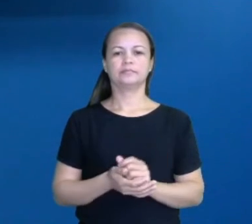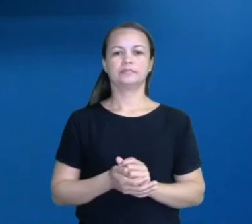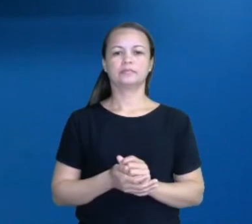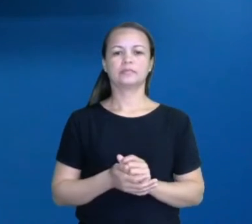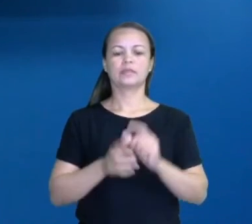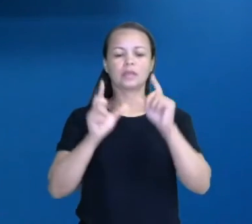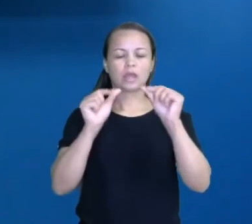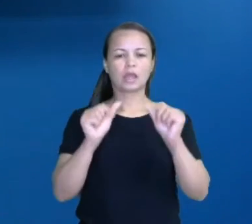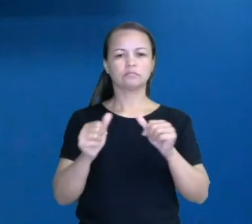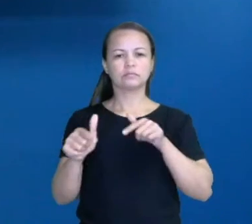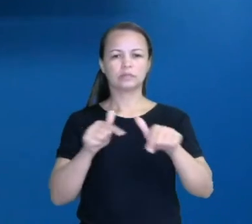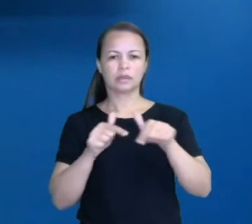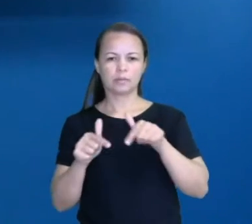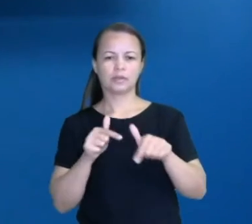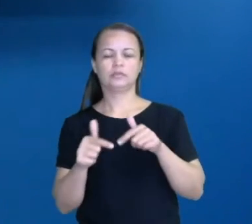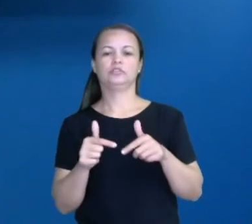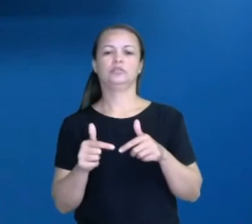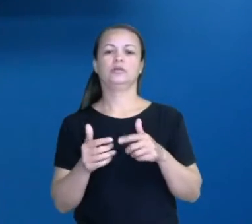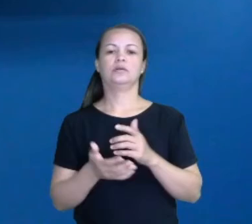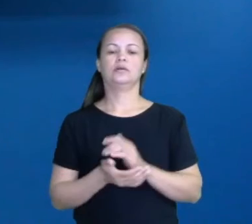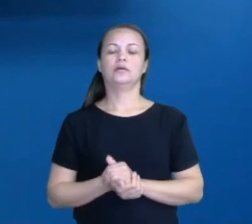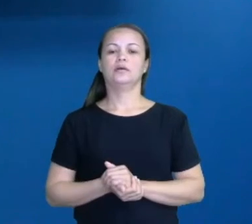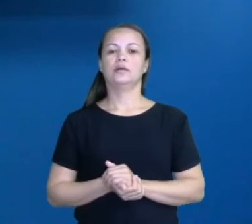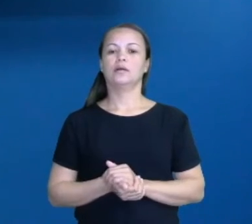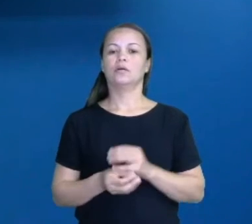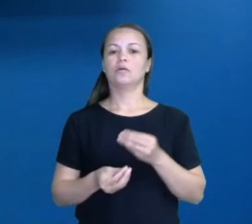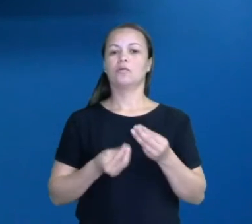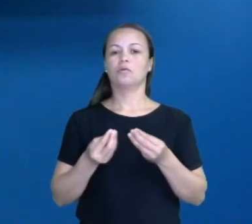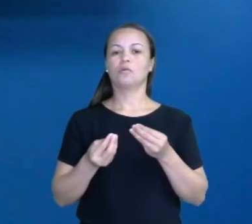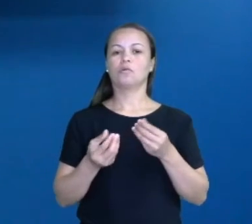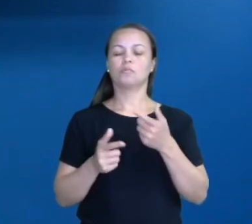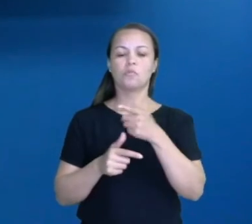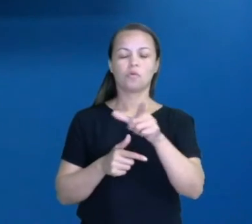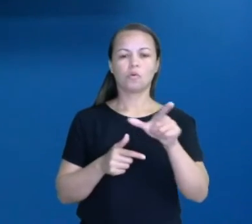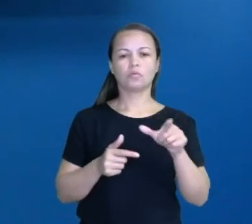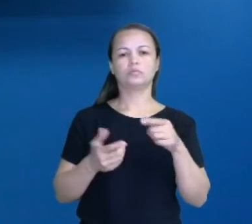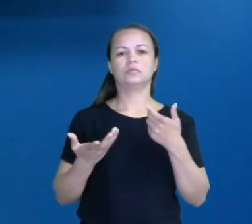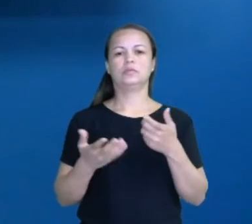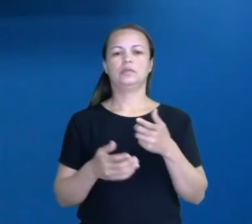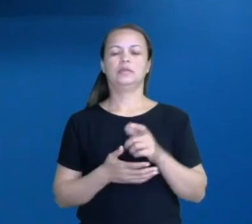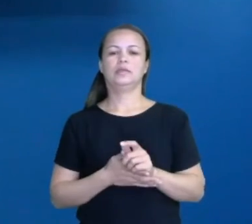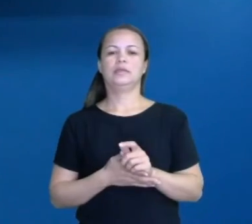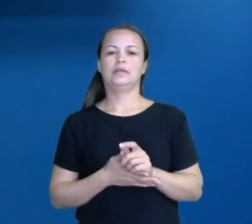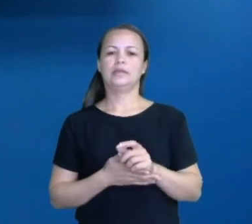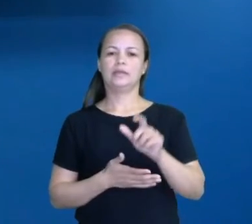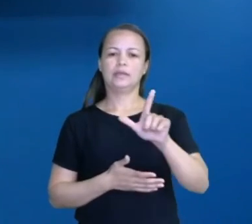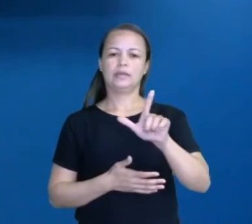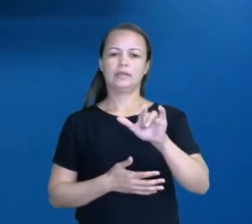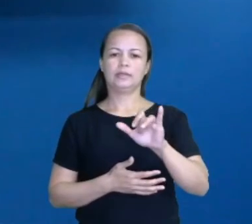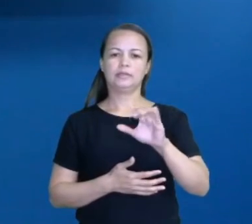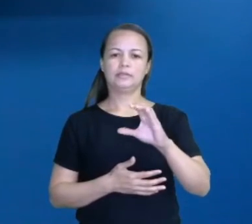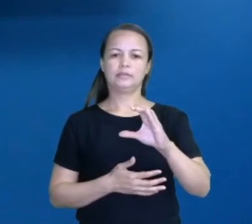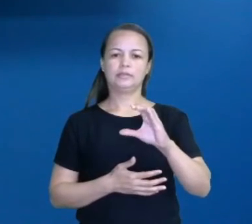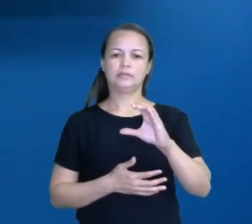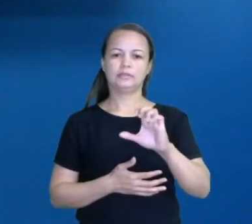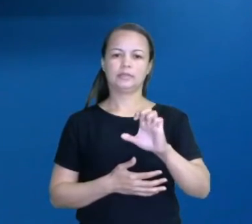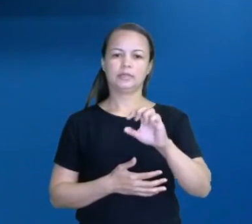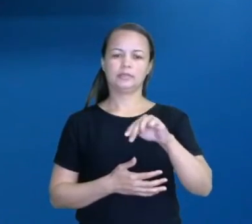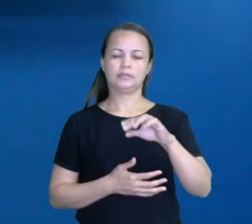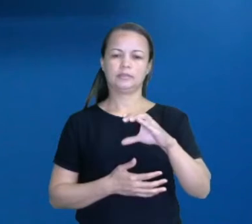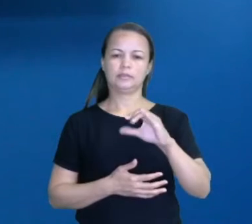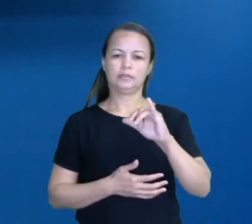as leis trabalhistas, com a mão de obra, né, com multas, com licenciamento ambiental. Então elas